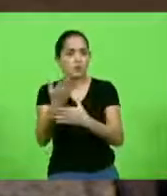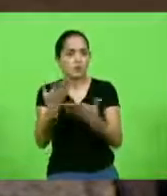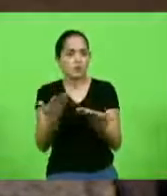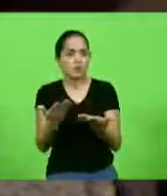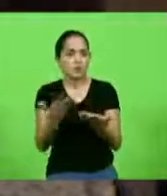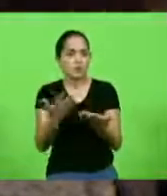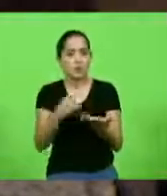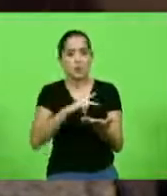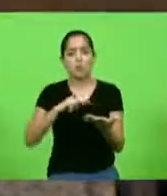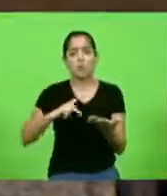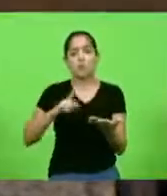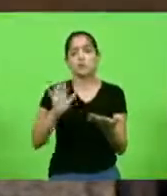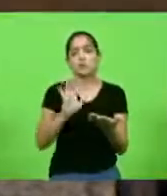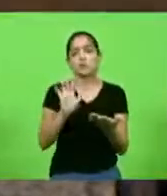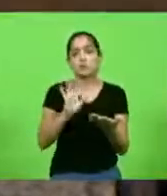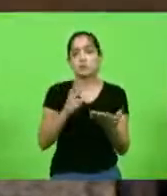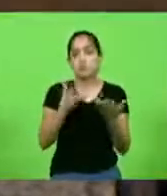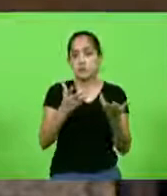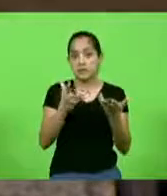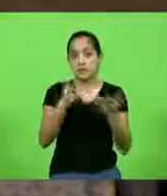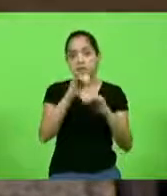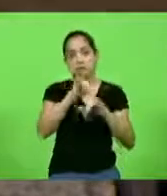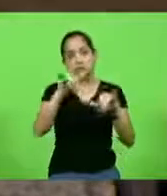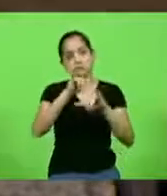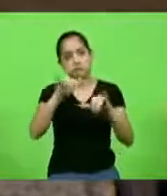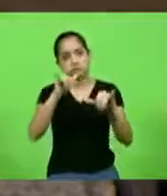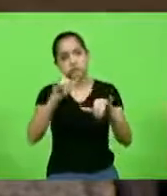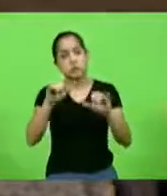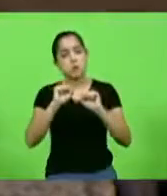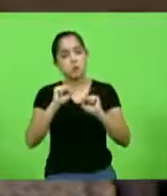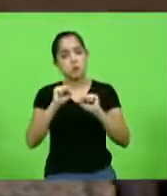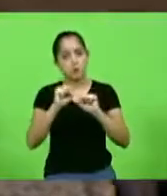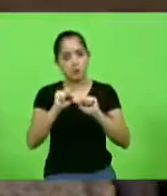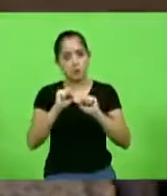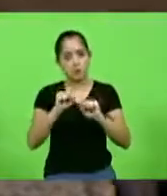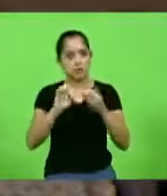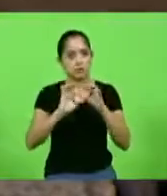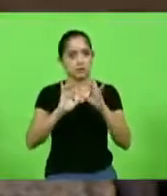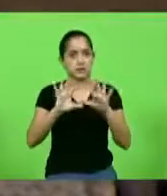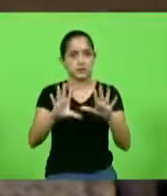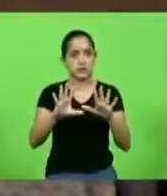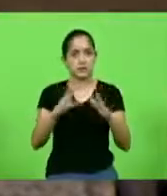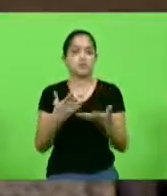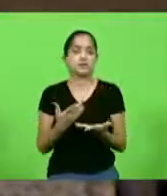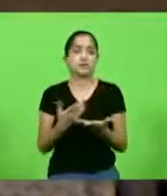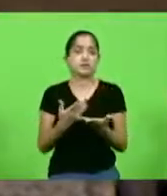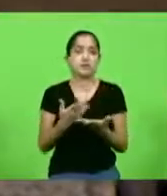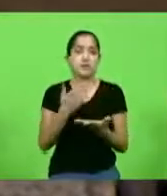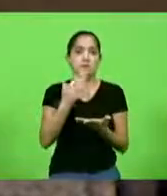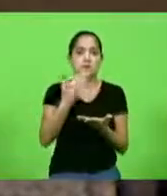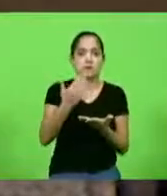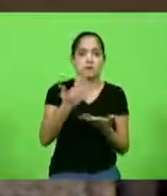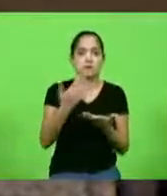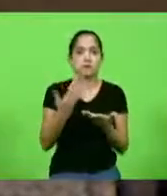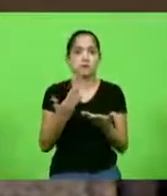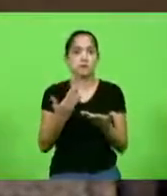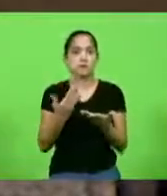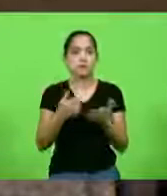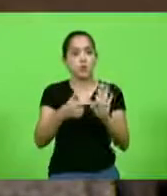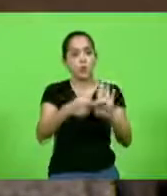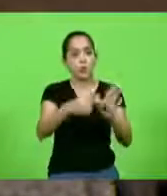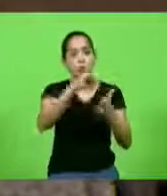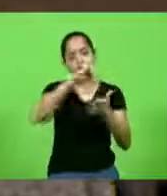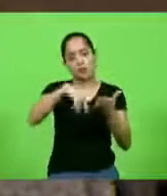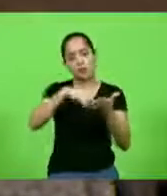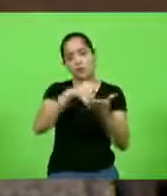porque o ente público, se quiser fazer essa mensagem, ele bem pode fazer, na hora de fazer um patrocínio, ele pode muito bem colocar no contrato. E